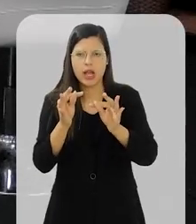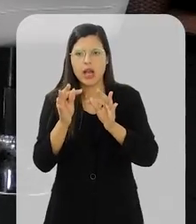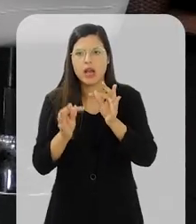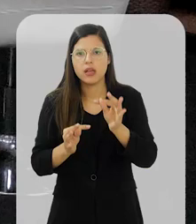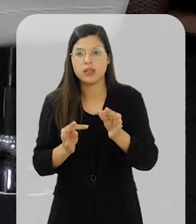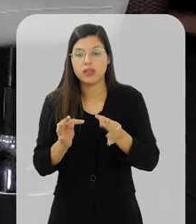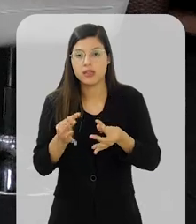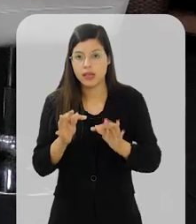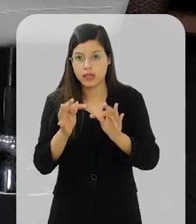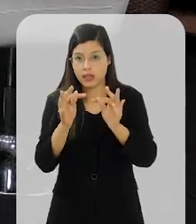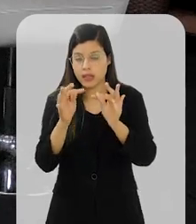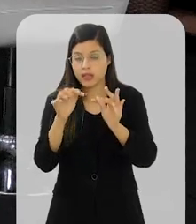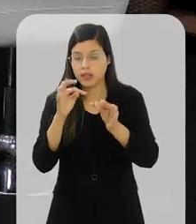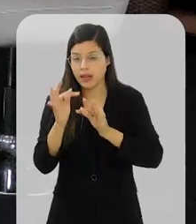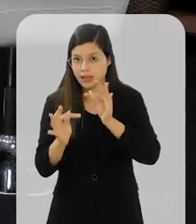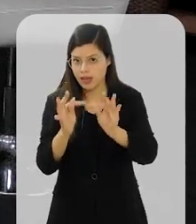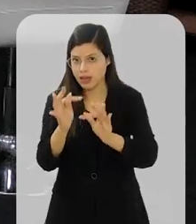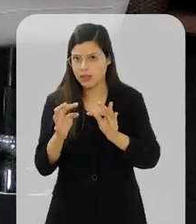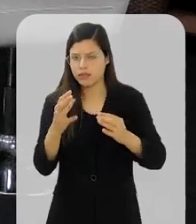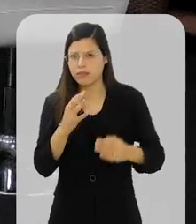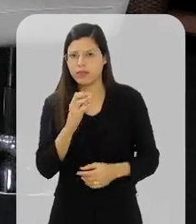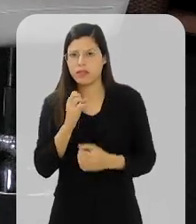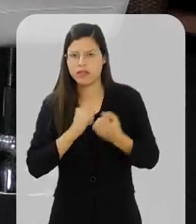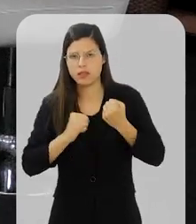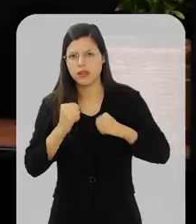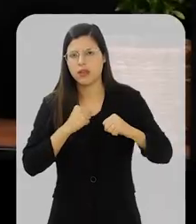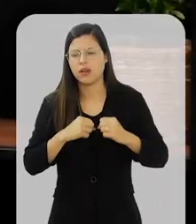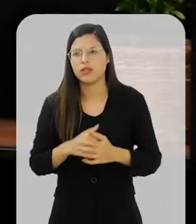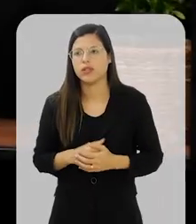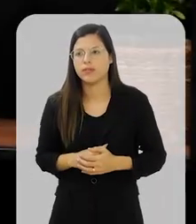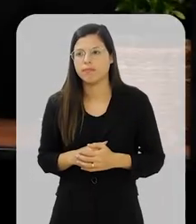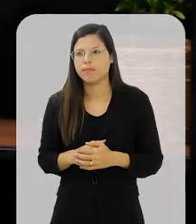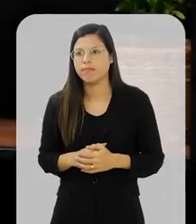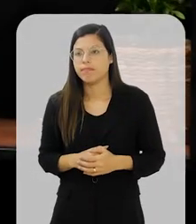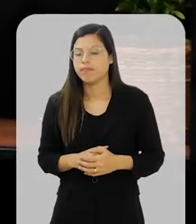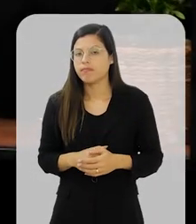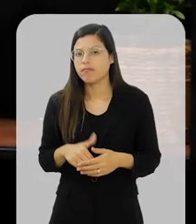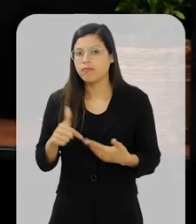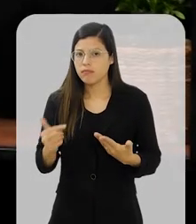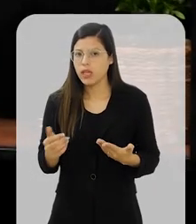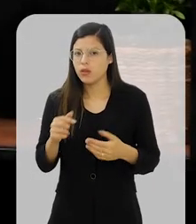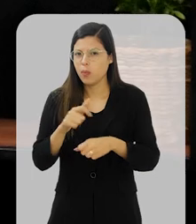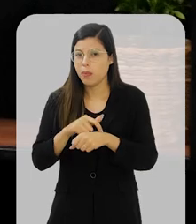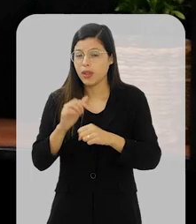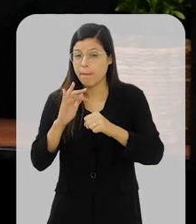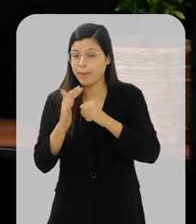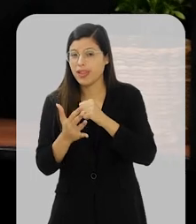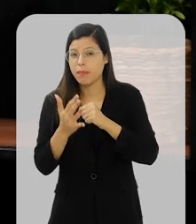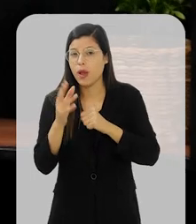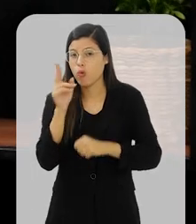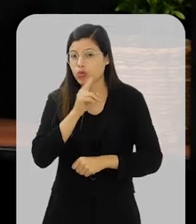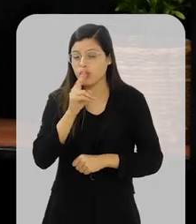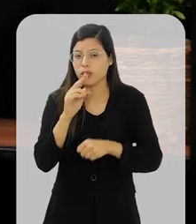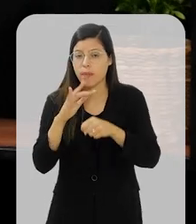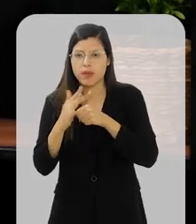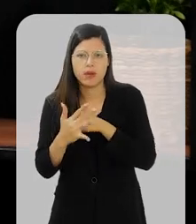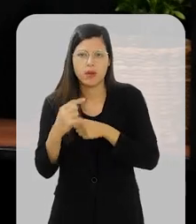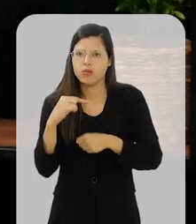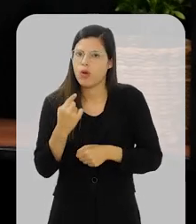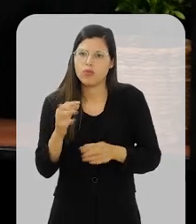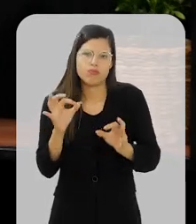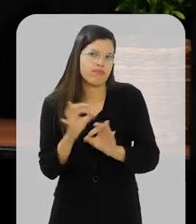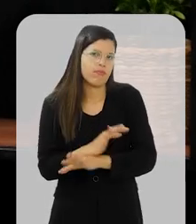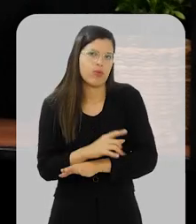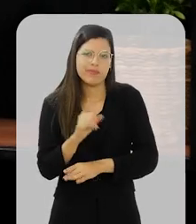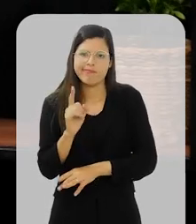Esse isolamento social, né, o que foi imposto ali pela urgência da pandemia, nós não estávamos preparados